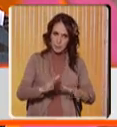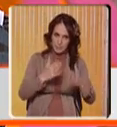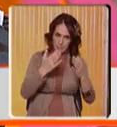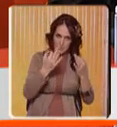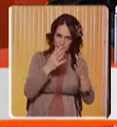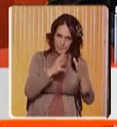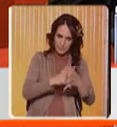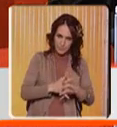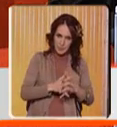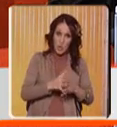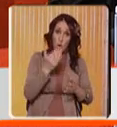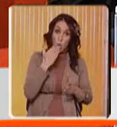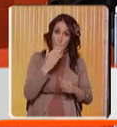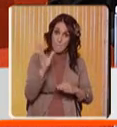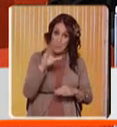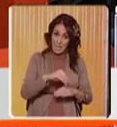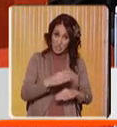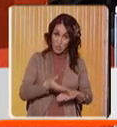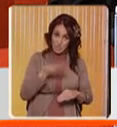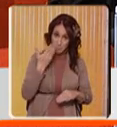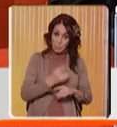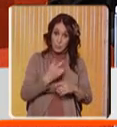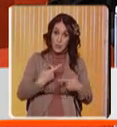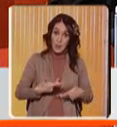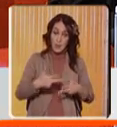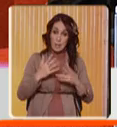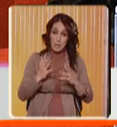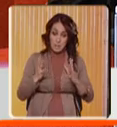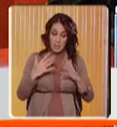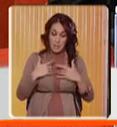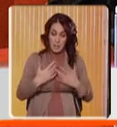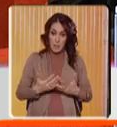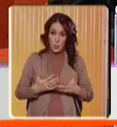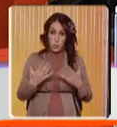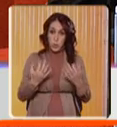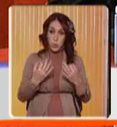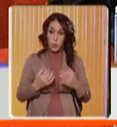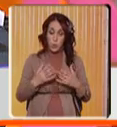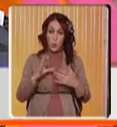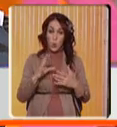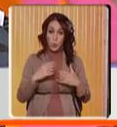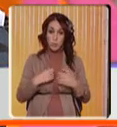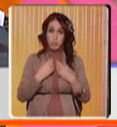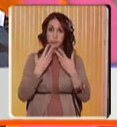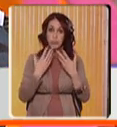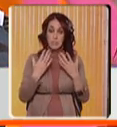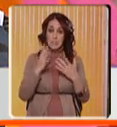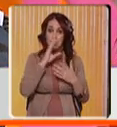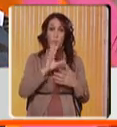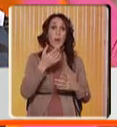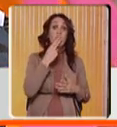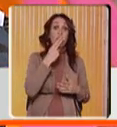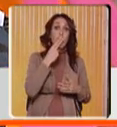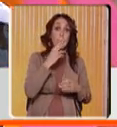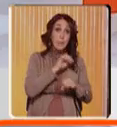Primeiro, passamos a comer mais, porque há uma libertação do neuropéptido Y que quando nós fumamos